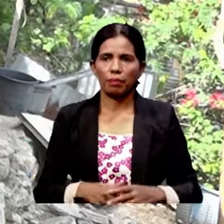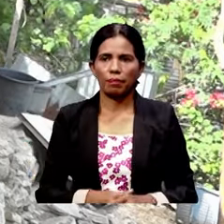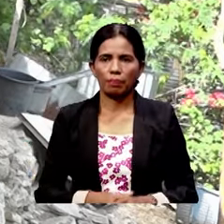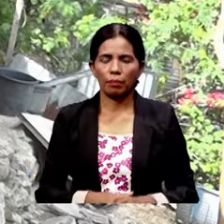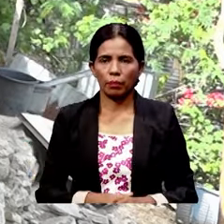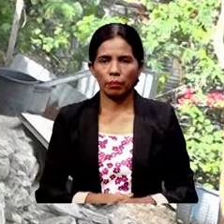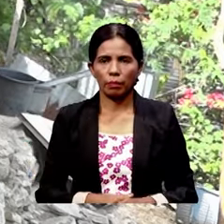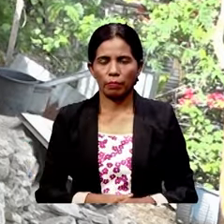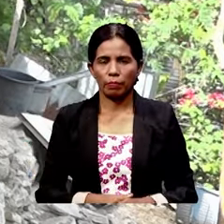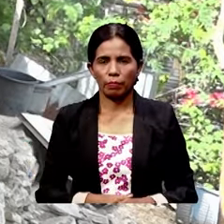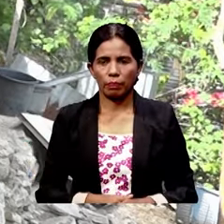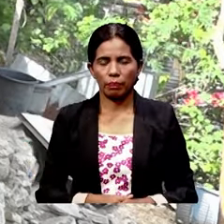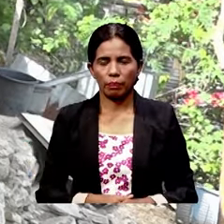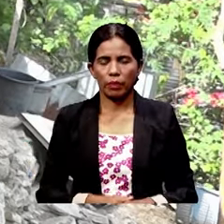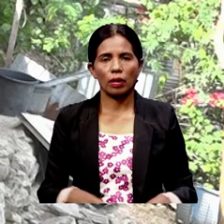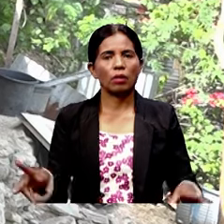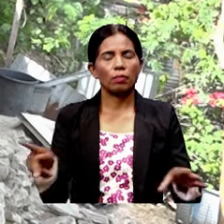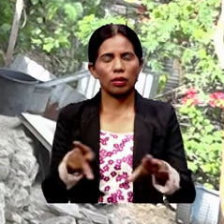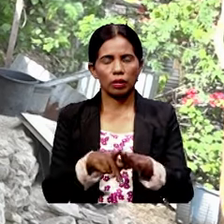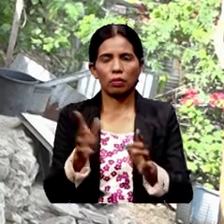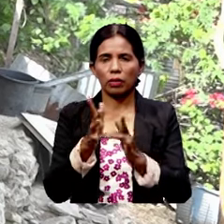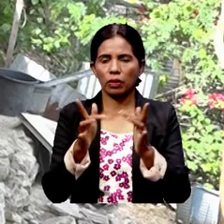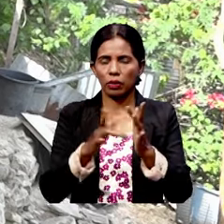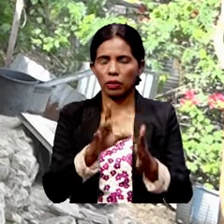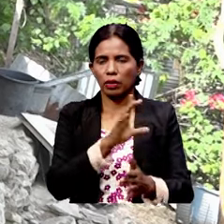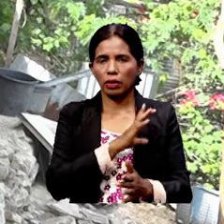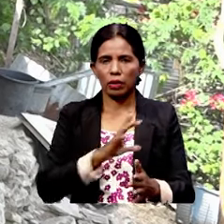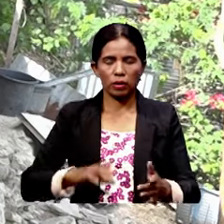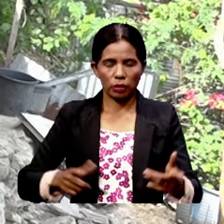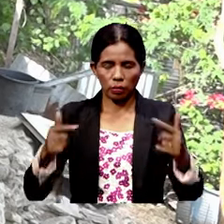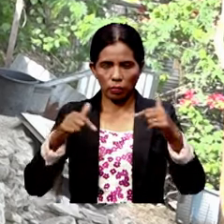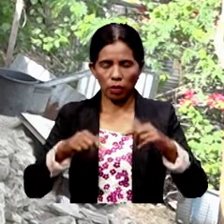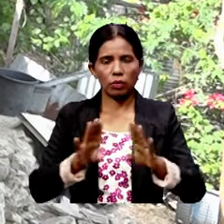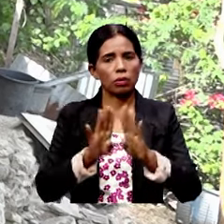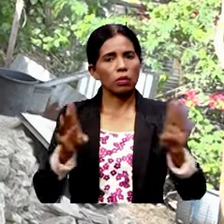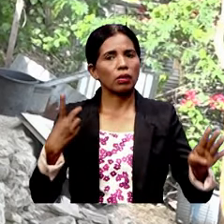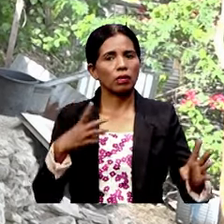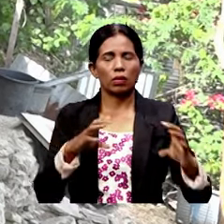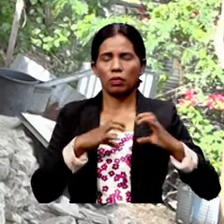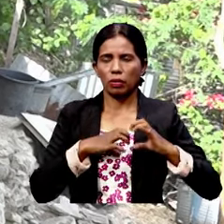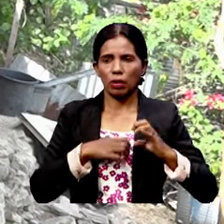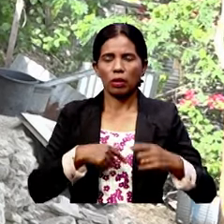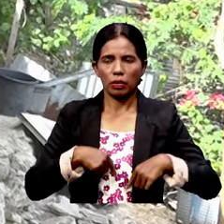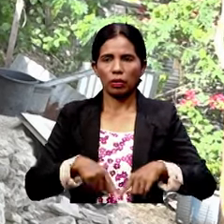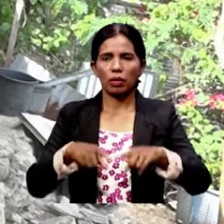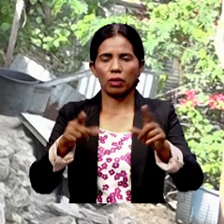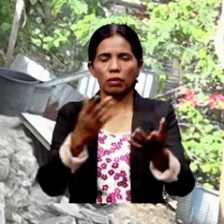Espera katak, o presença com sua coania, bel rafano e te hotu ne fuan, a tu bel hakat,